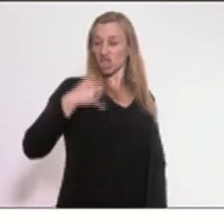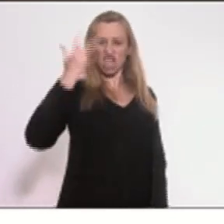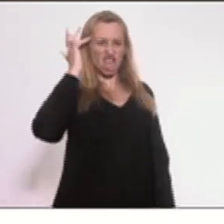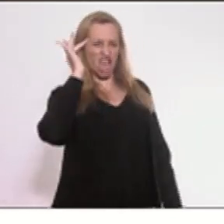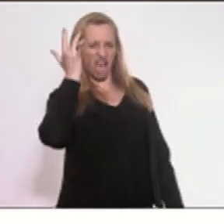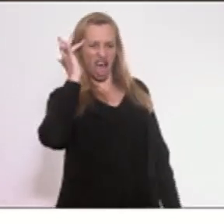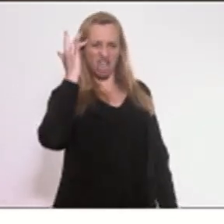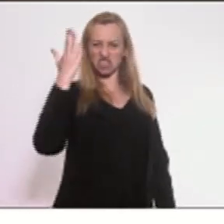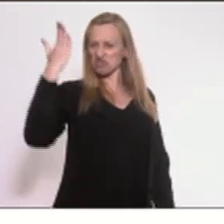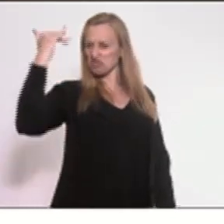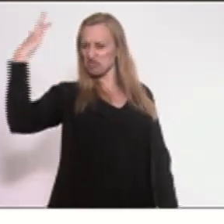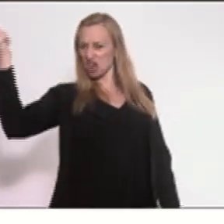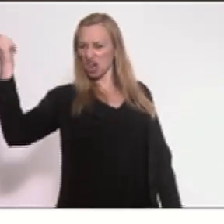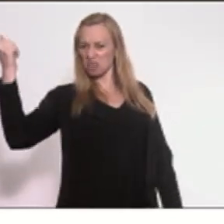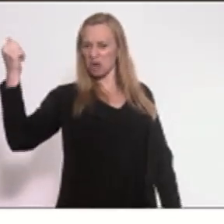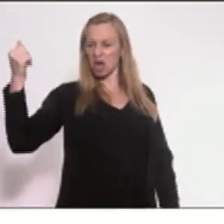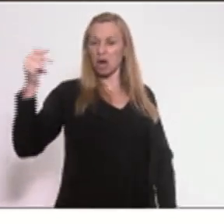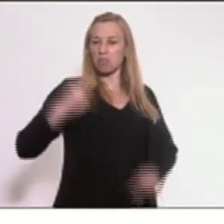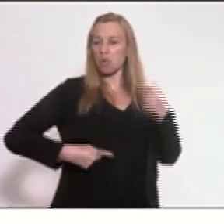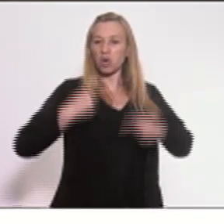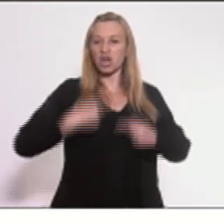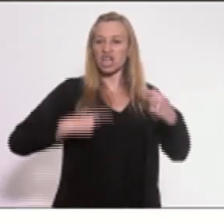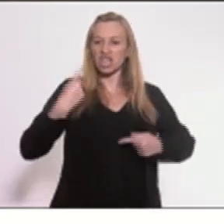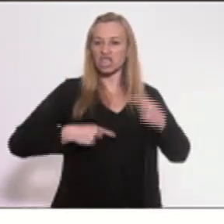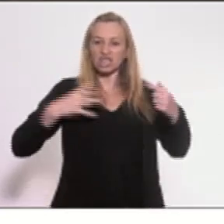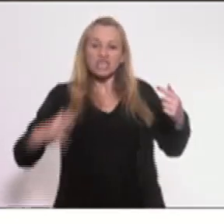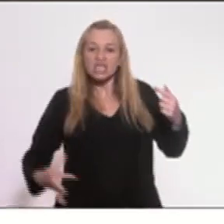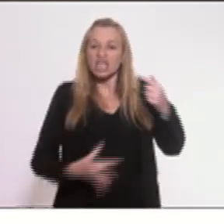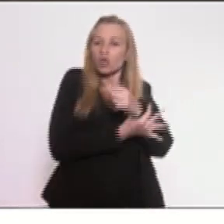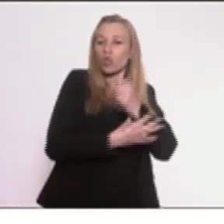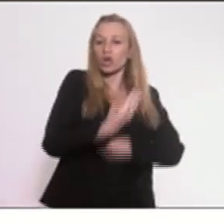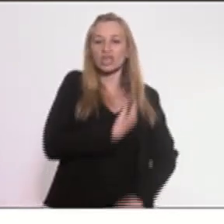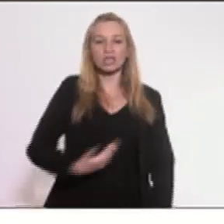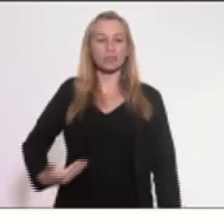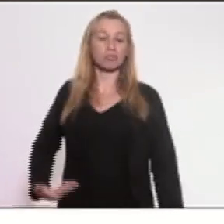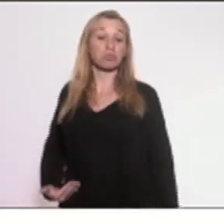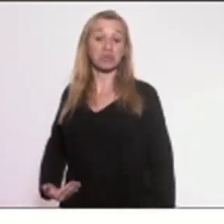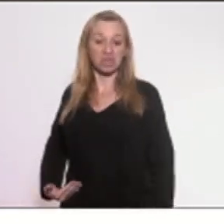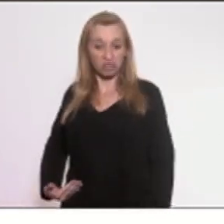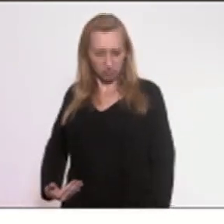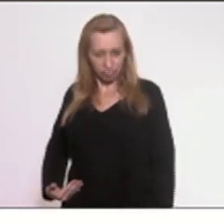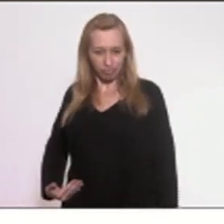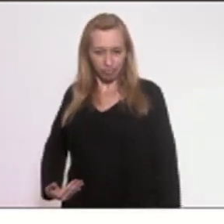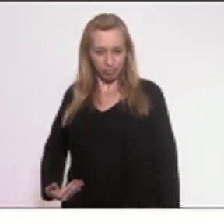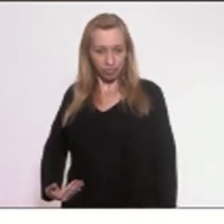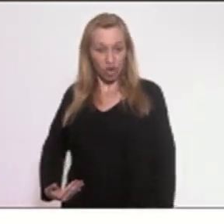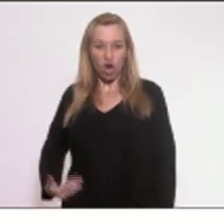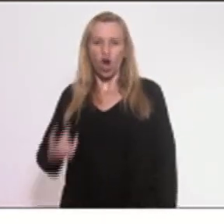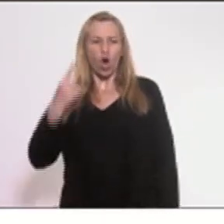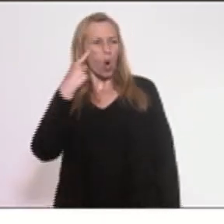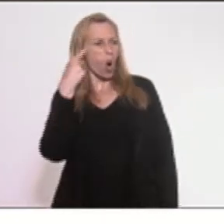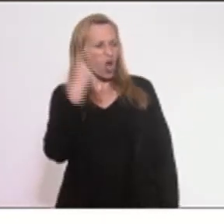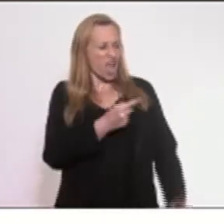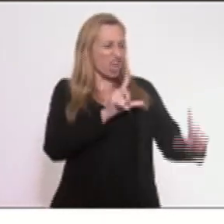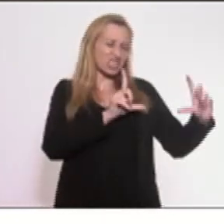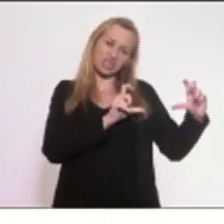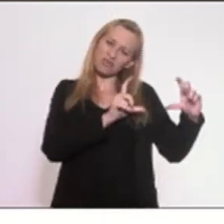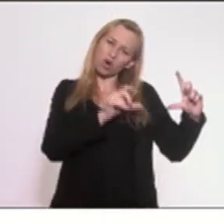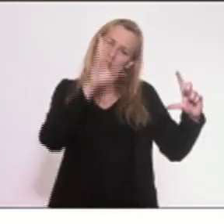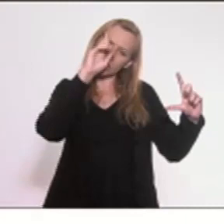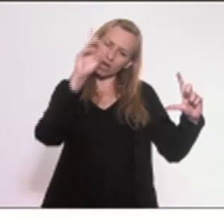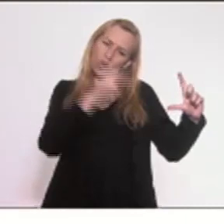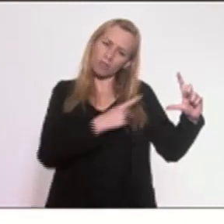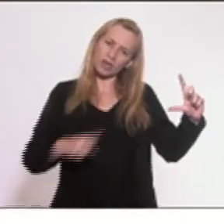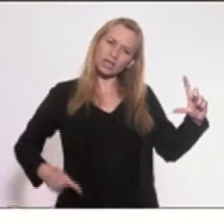política de insegurança pública, de insanidade pública. Olhar esse retrato, senhora